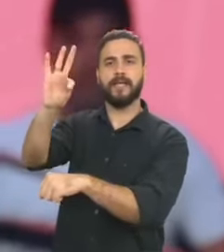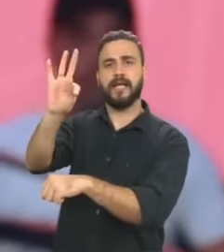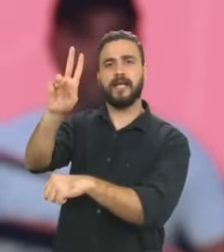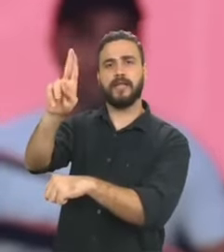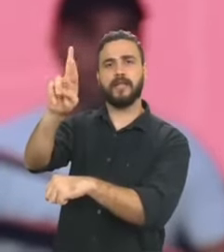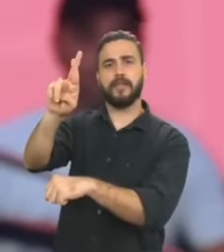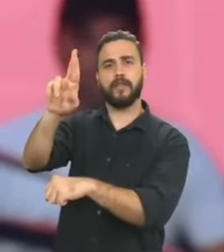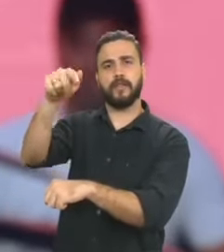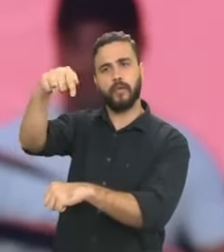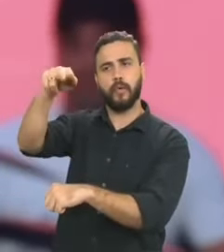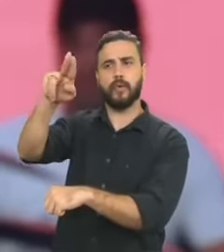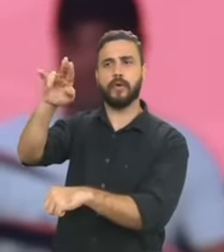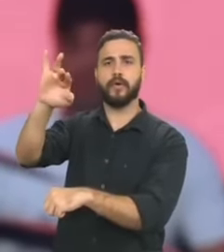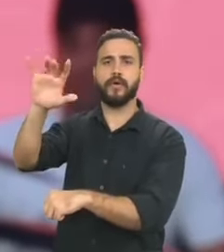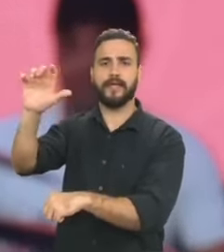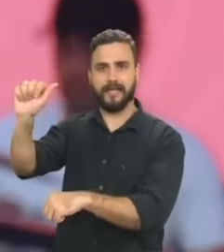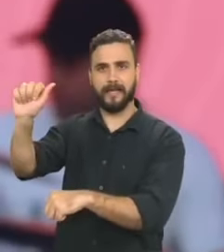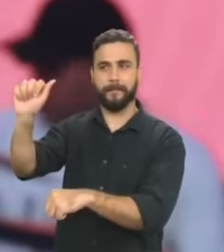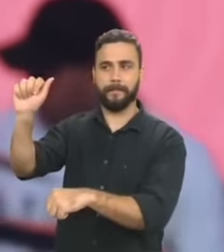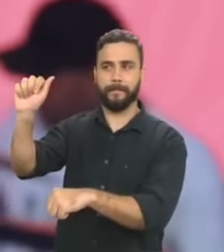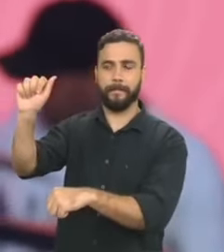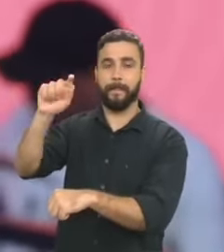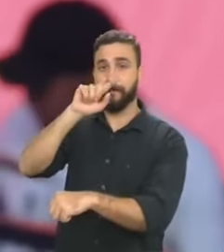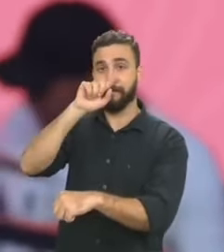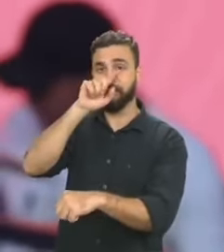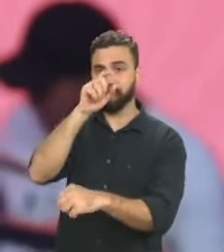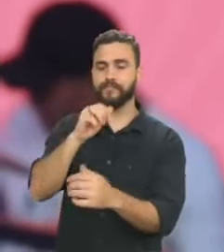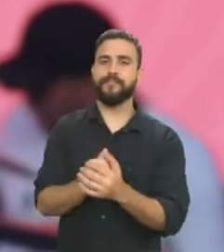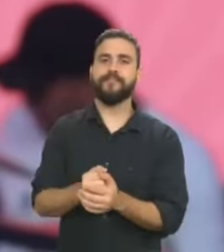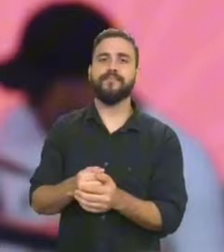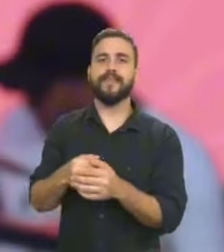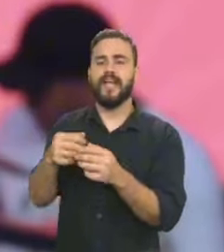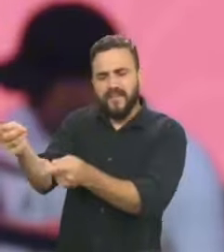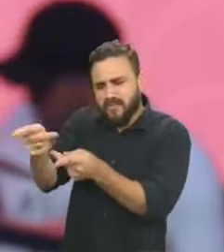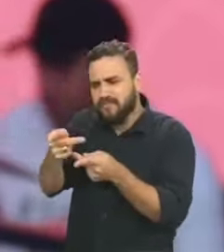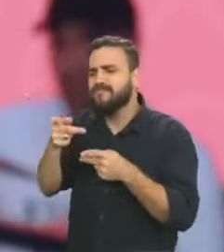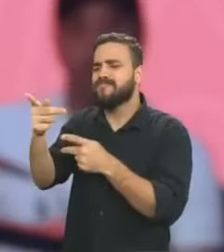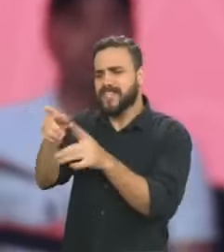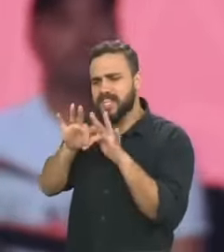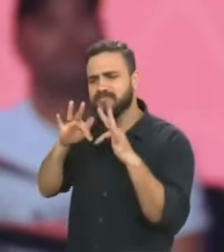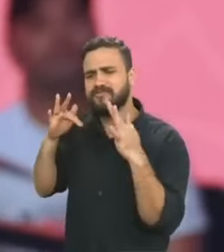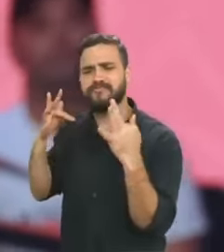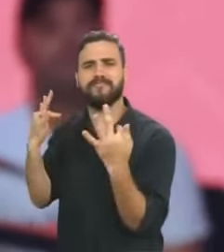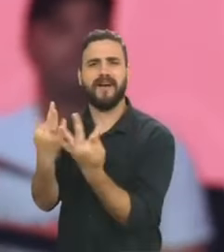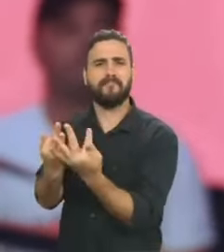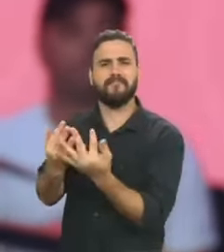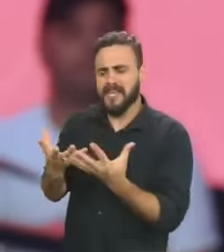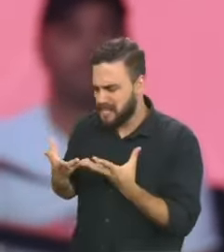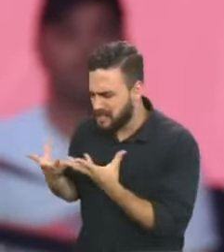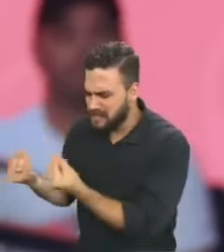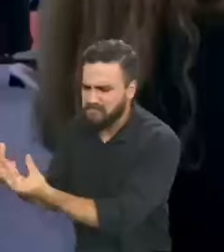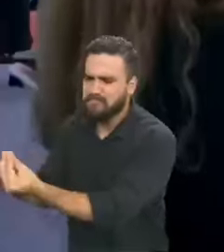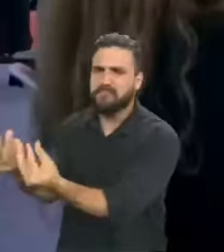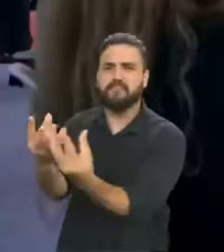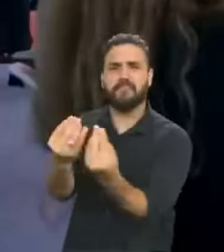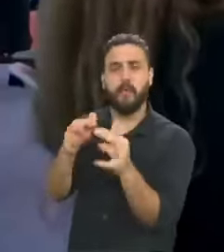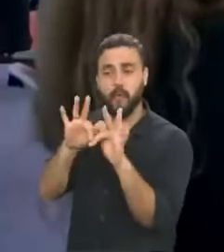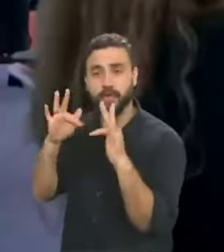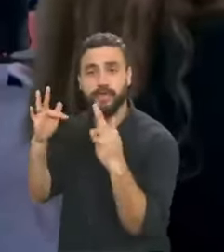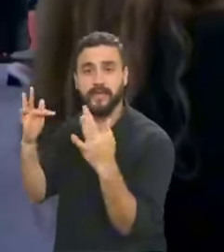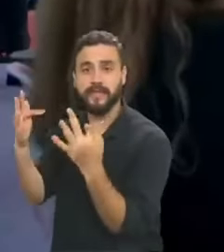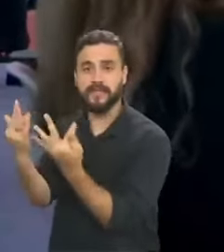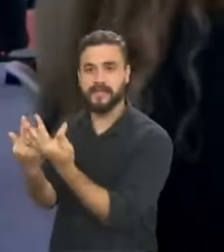comunicando, e vai chegando, e vai puxando as famílias. Eu vi fotos deles, assim, ele está com muitas famílias,